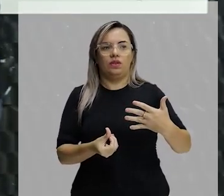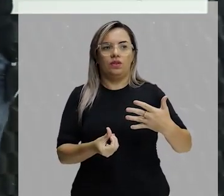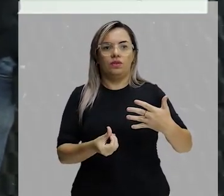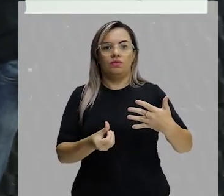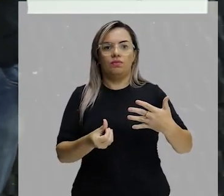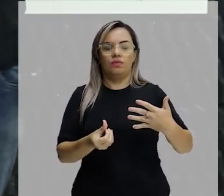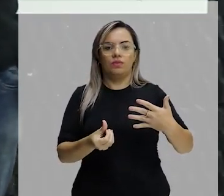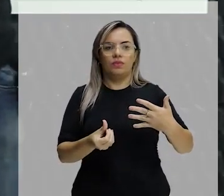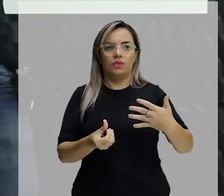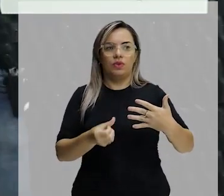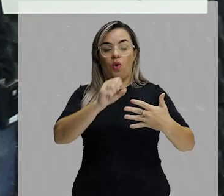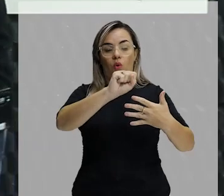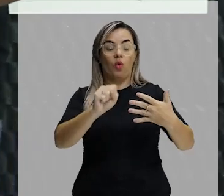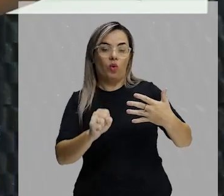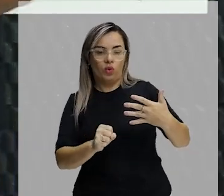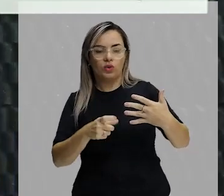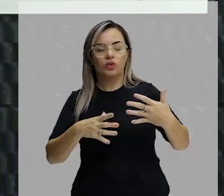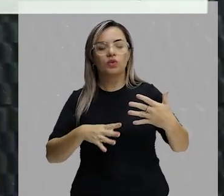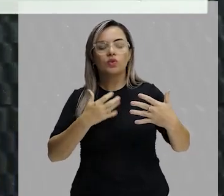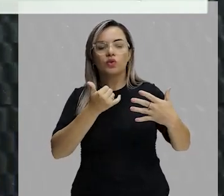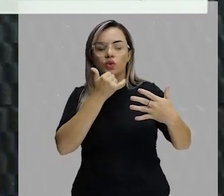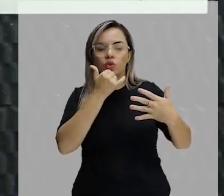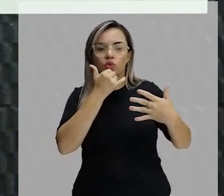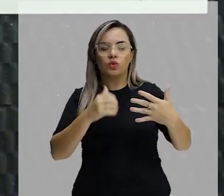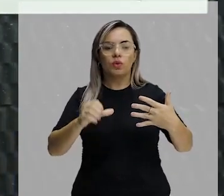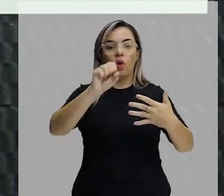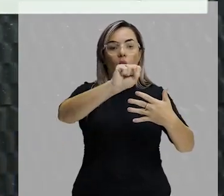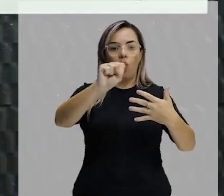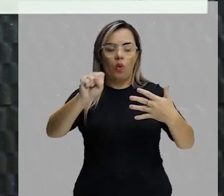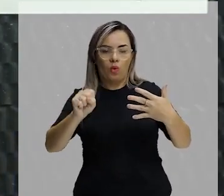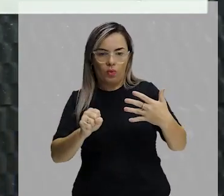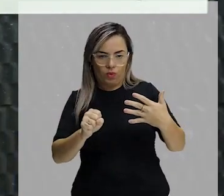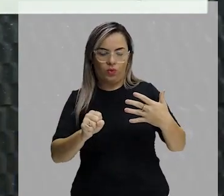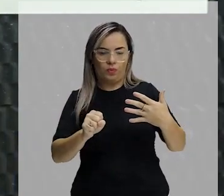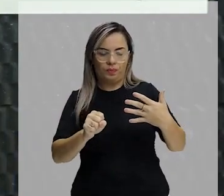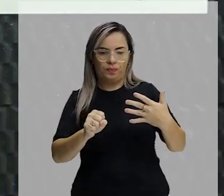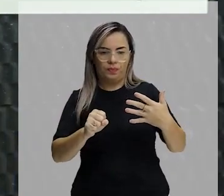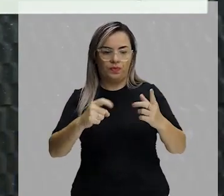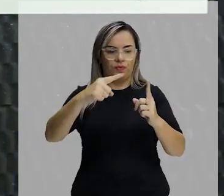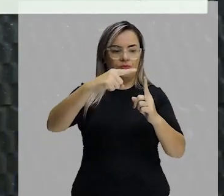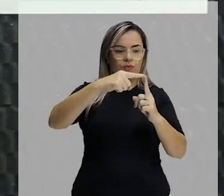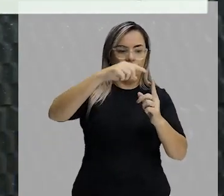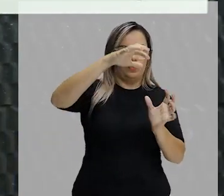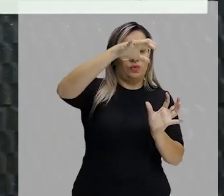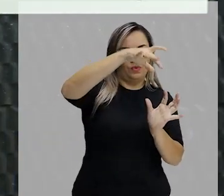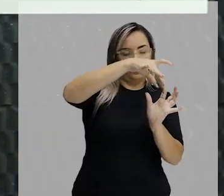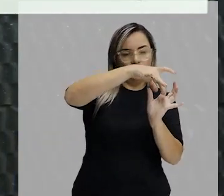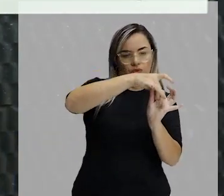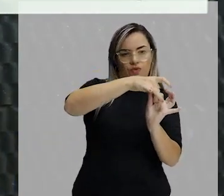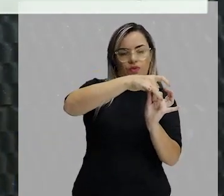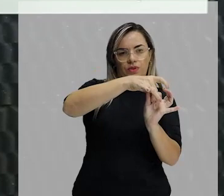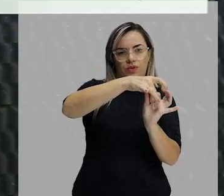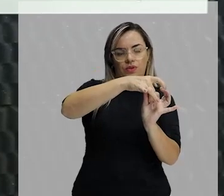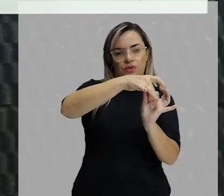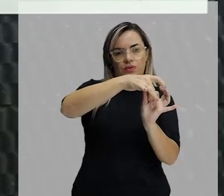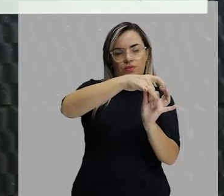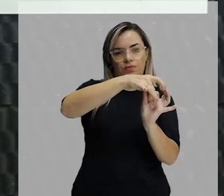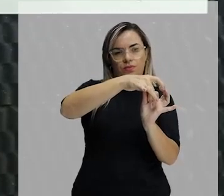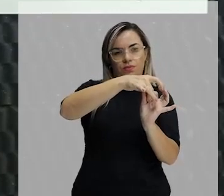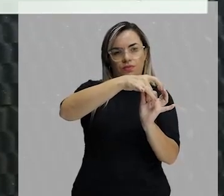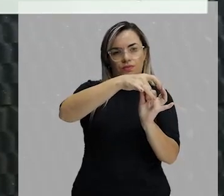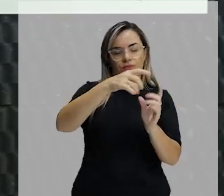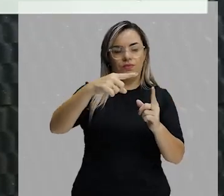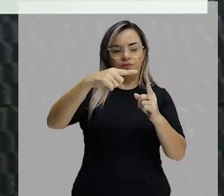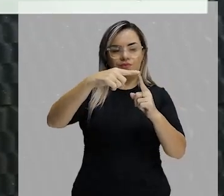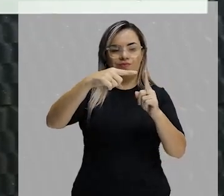vértices tem um cubo? 8 vértices. Tá? E quantas arestas tem? Tá? O que é uma aresta? Que vai de um lado a outro,